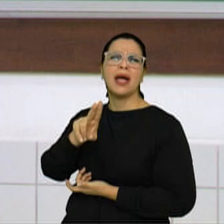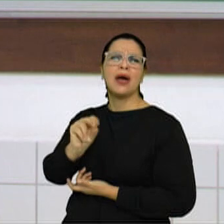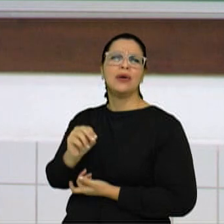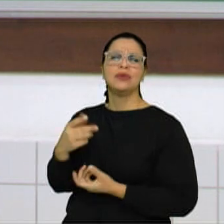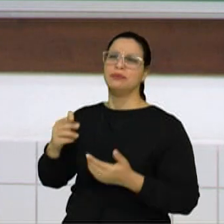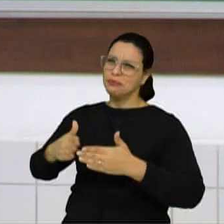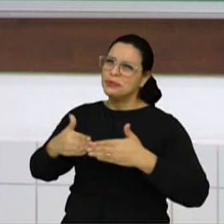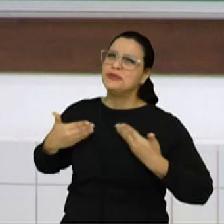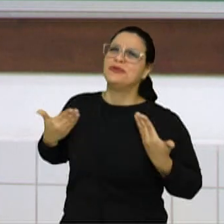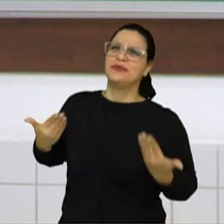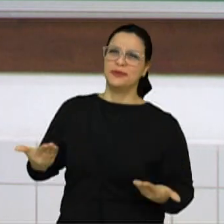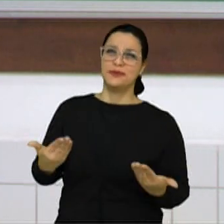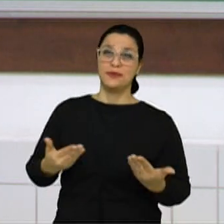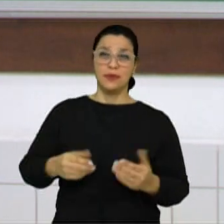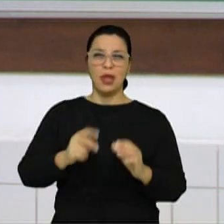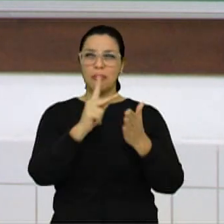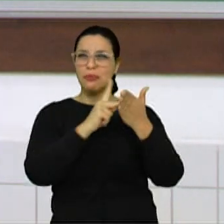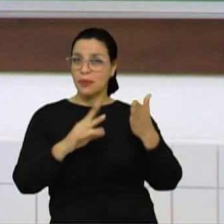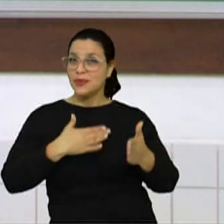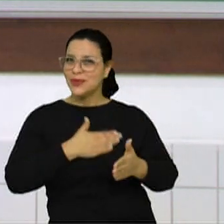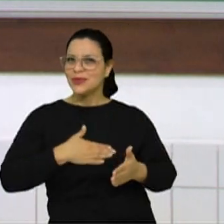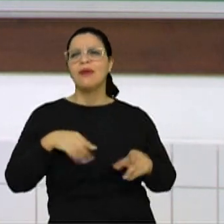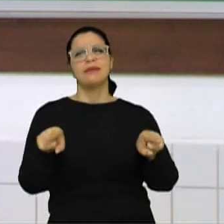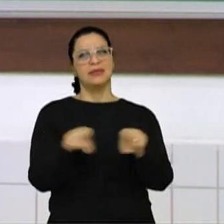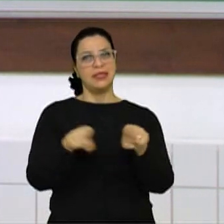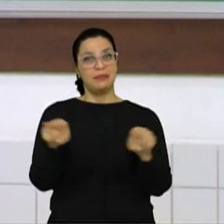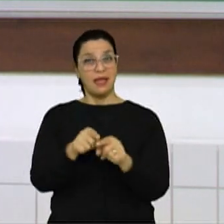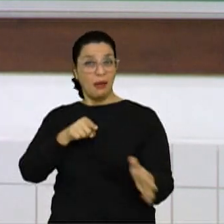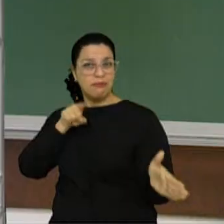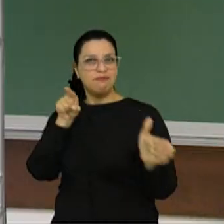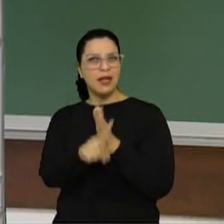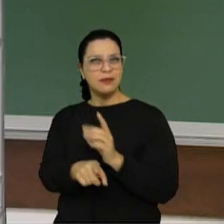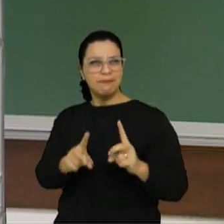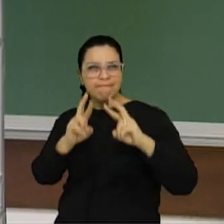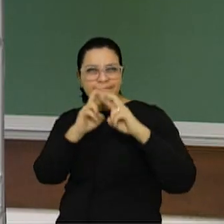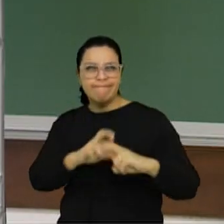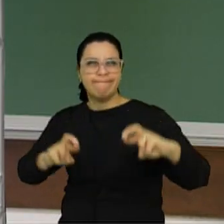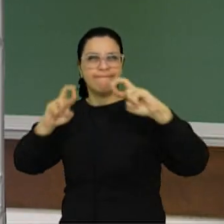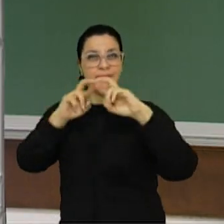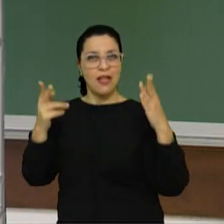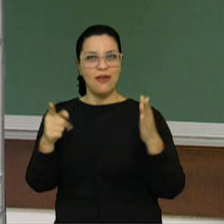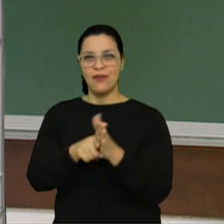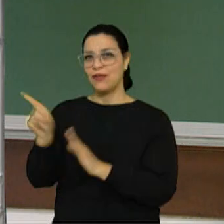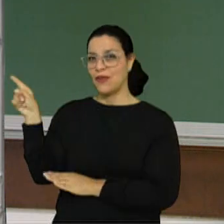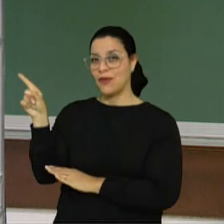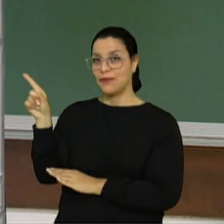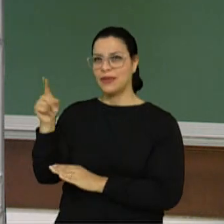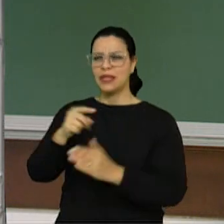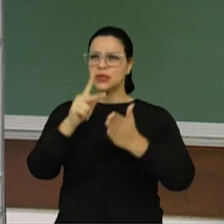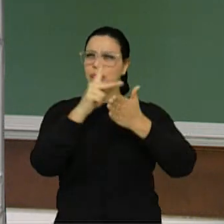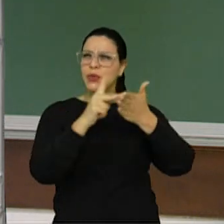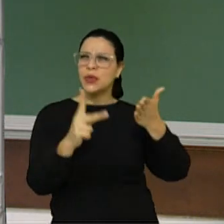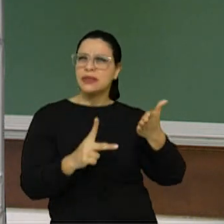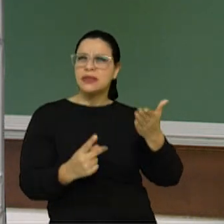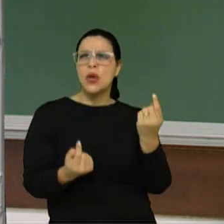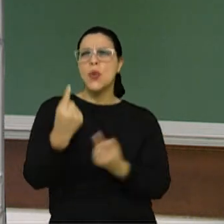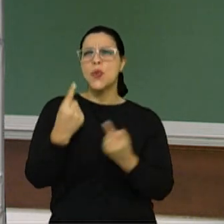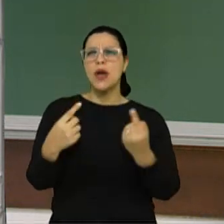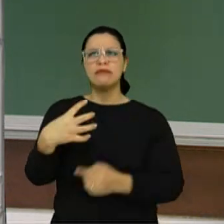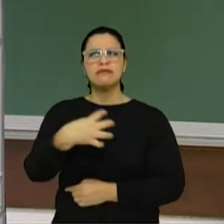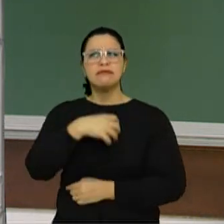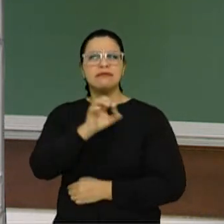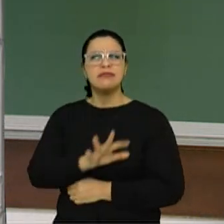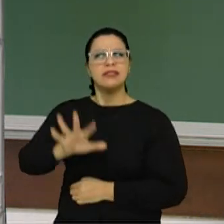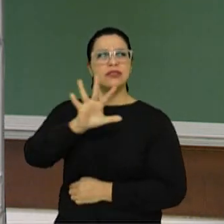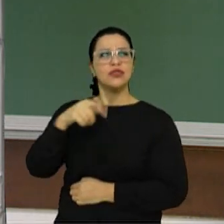favor. Gostou do poema? Eu também. Então, fica ligado na pergunta. Diante dessa obra, qual ou quais as